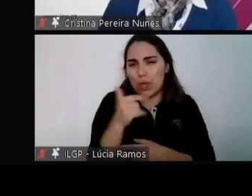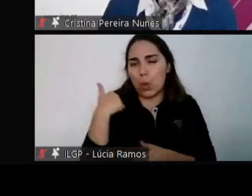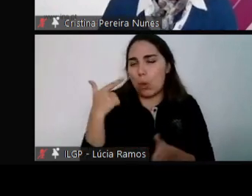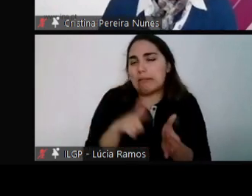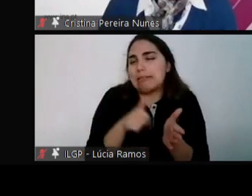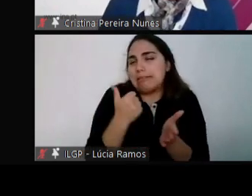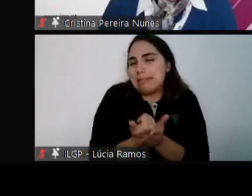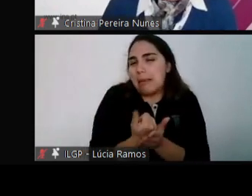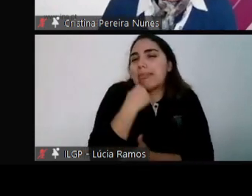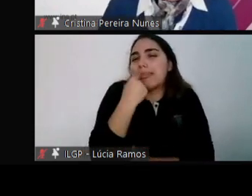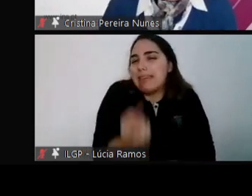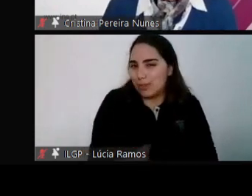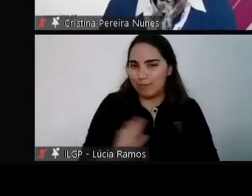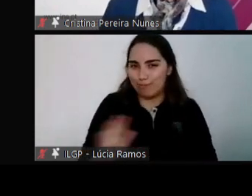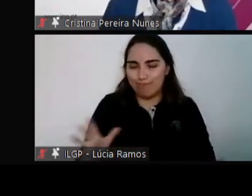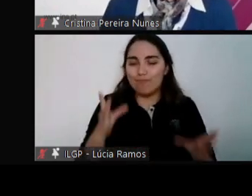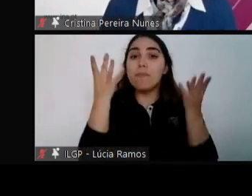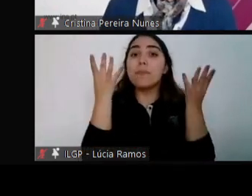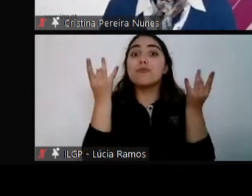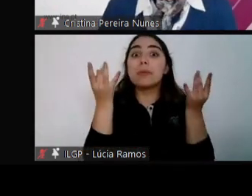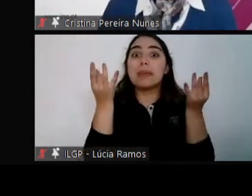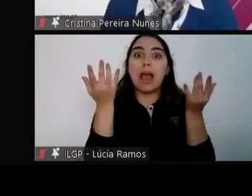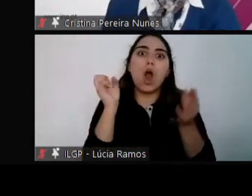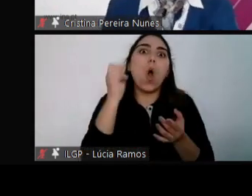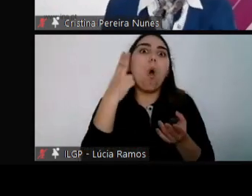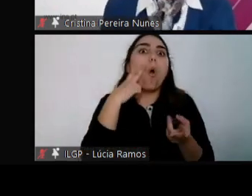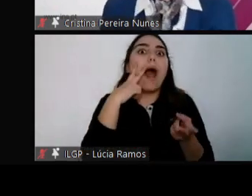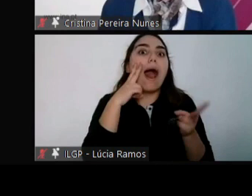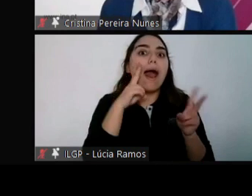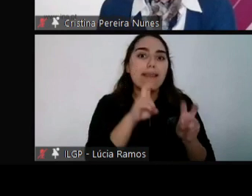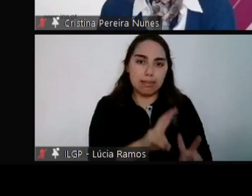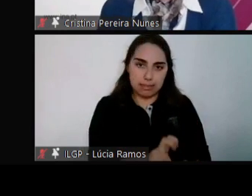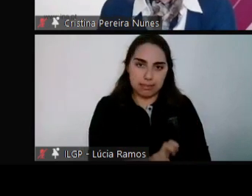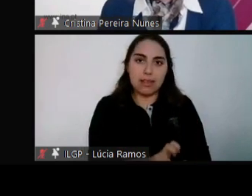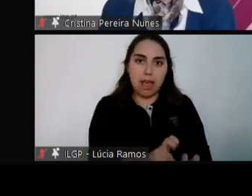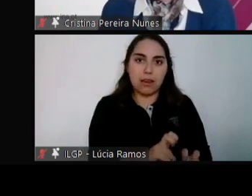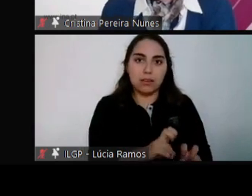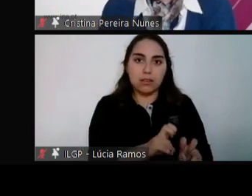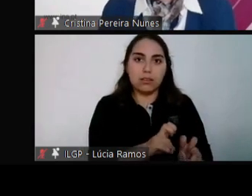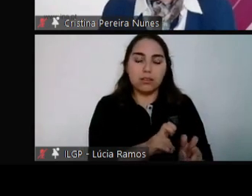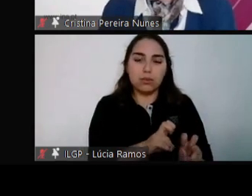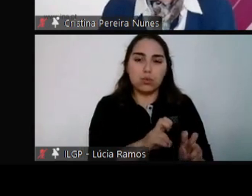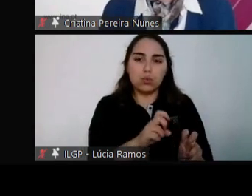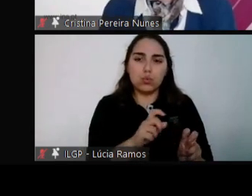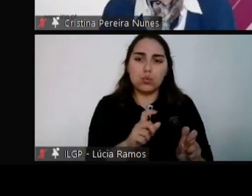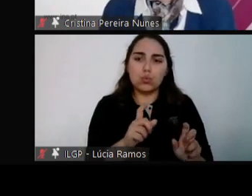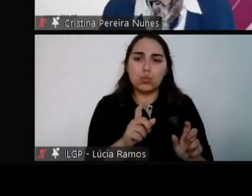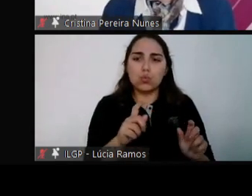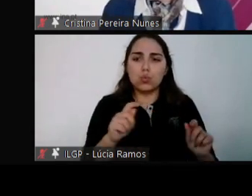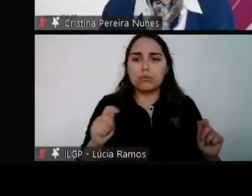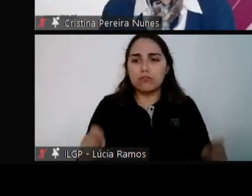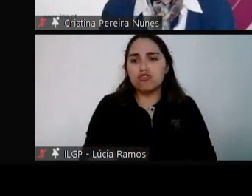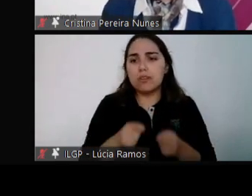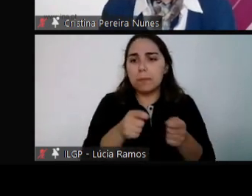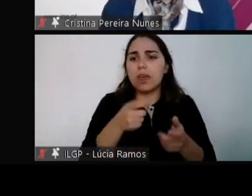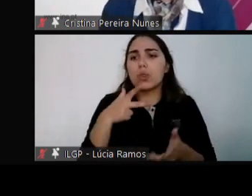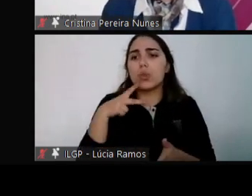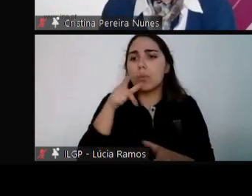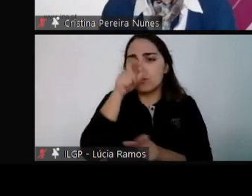é vamos analisar aquilo que é o envelhecimento da população em Portugal. Neste momento, espera-se